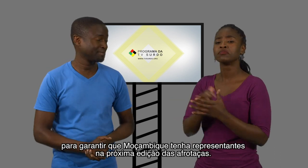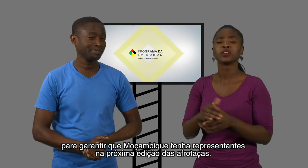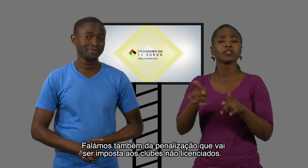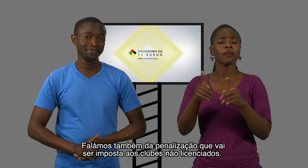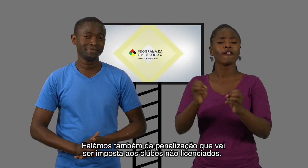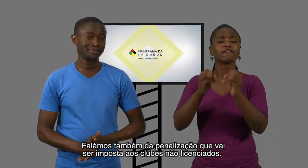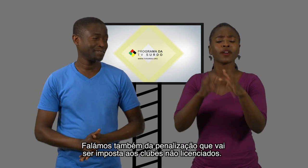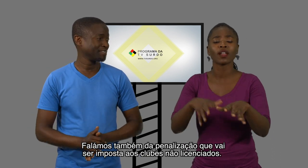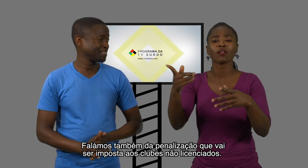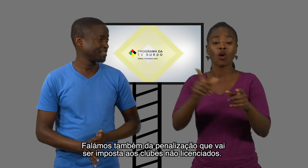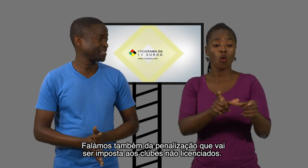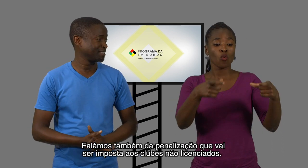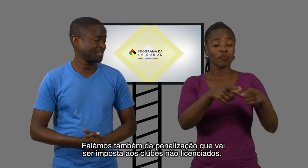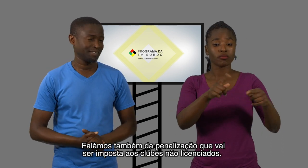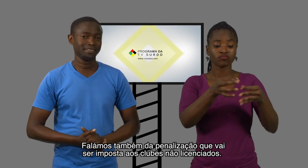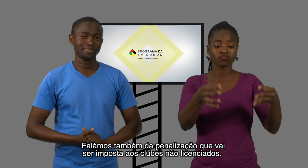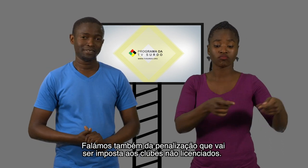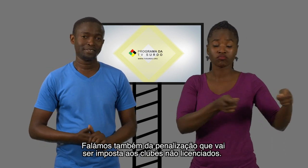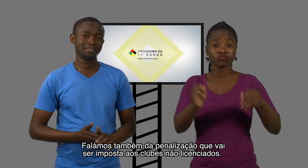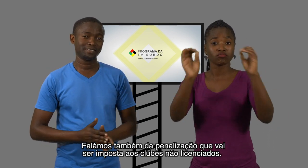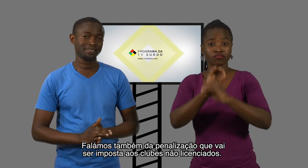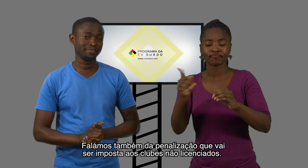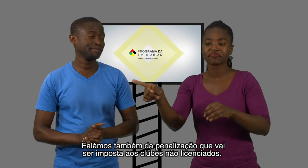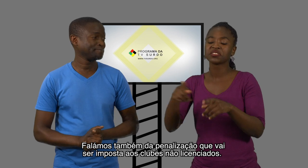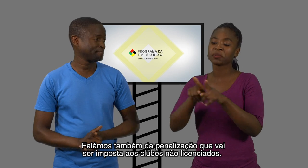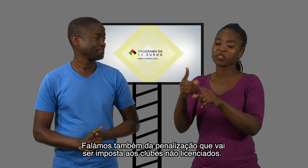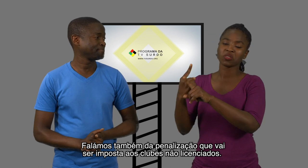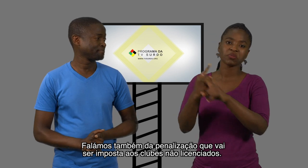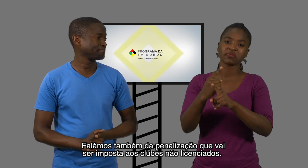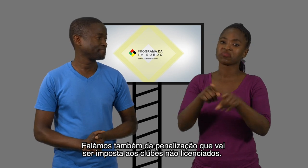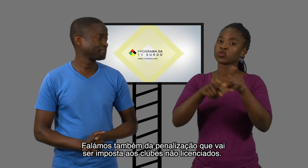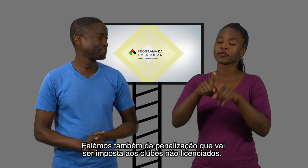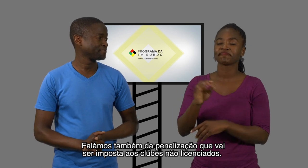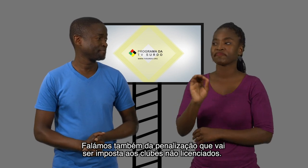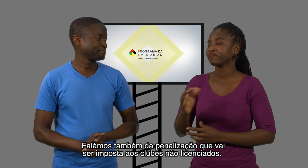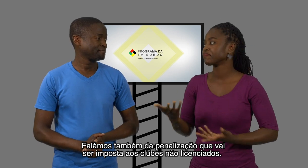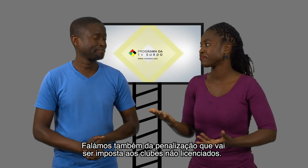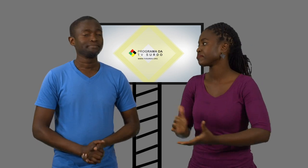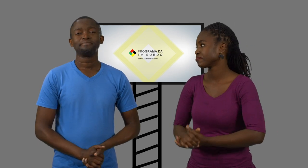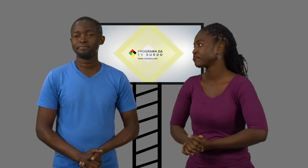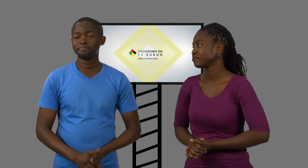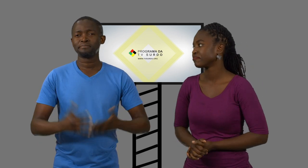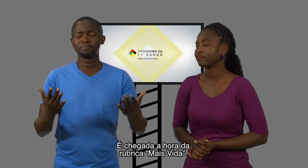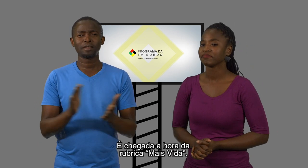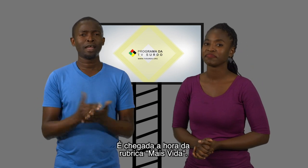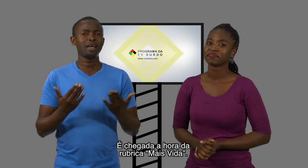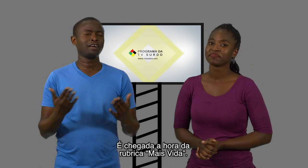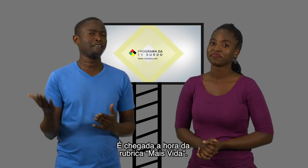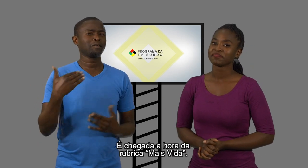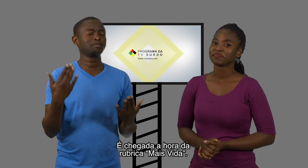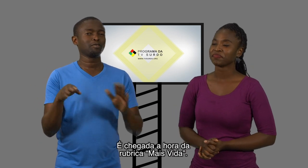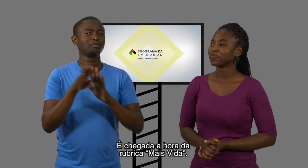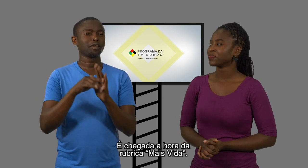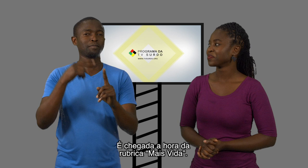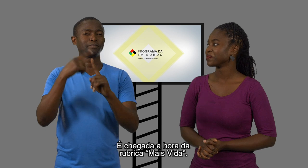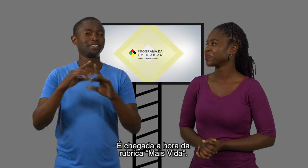Afrotaças. Falamos também da penalização que vai ser imposta aos clubes não licenciados. É chegada a hora